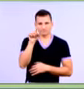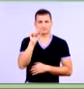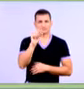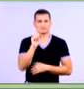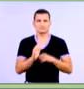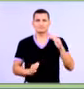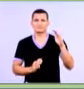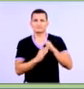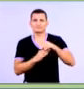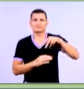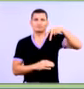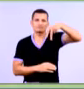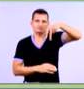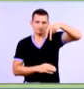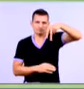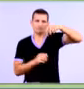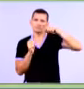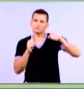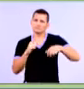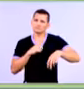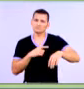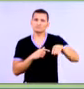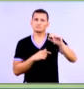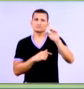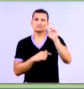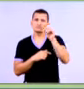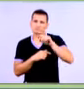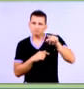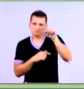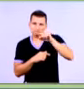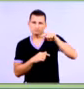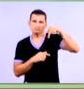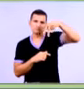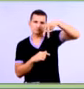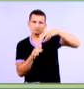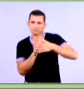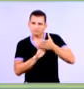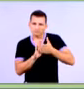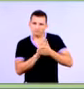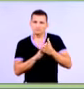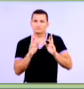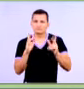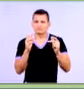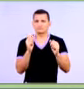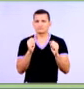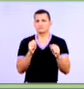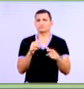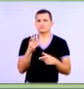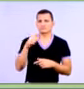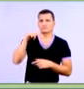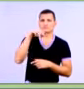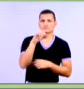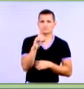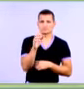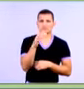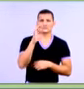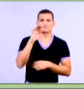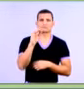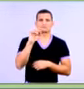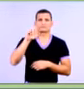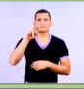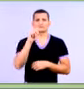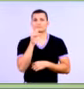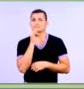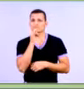Pode ter nó sem nenhum filho? Claro. Eu posso ter nó sem nenhum filho, que eu chamo do quê? Nó-folha. Quando ele tem um